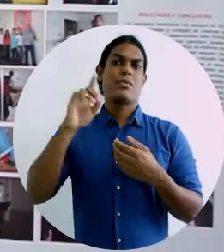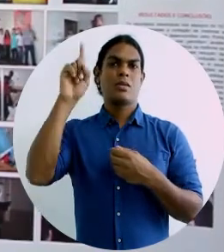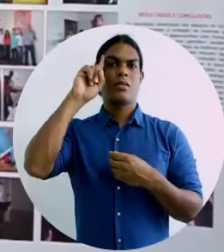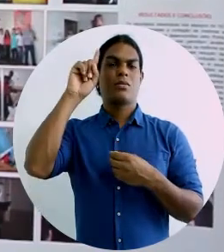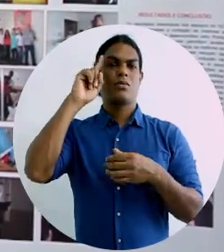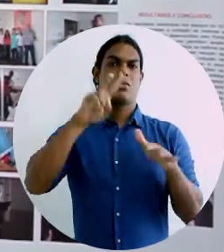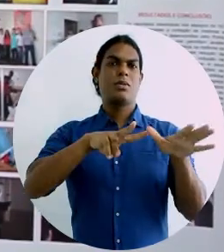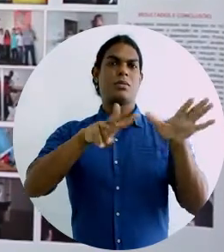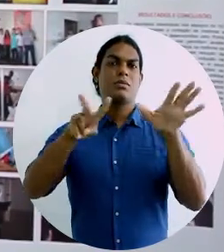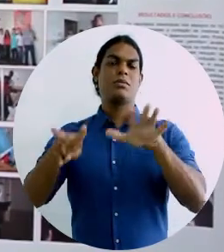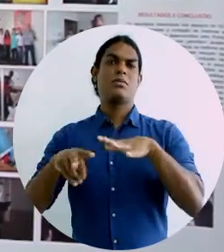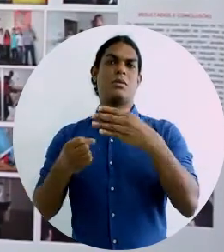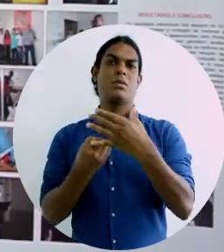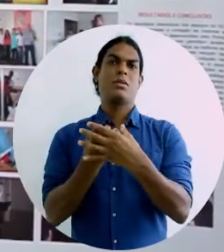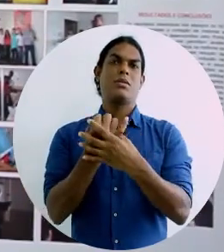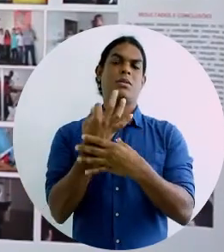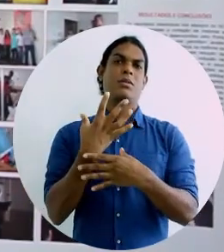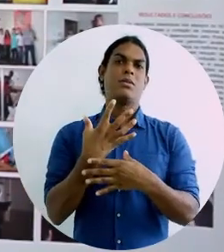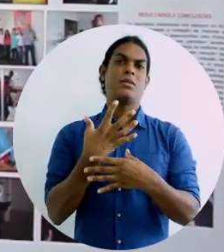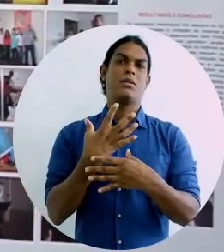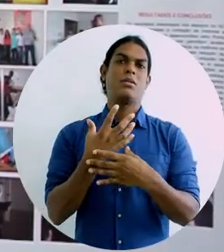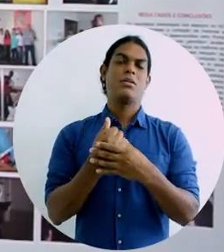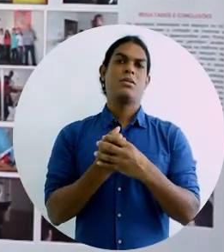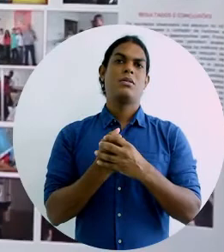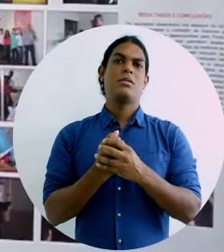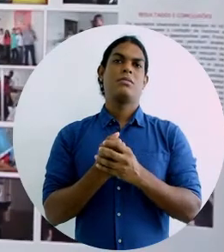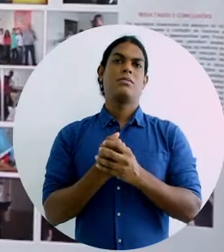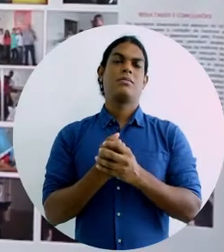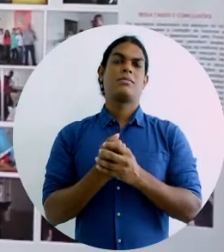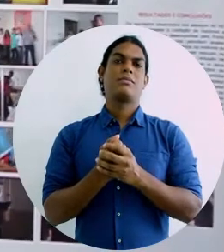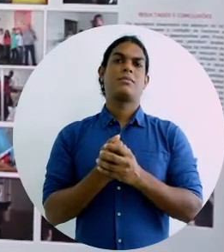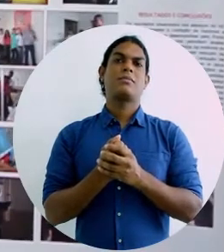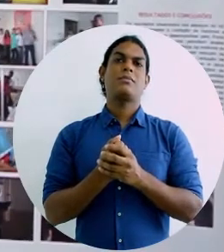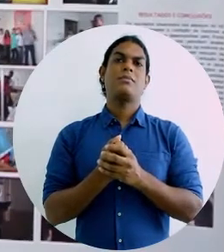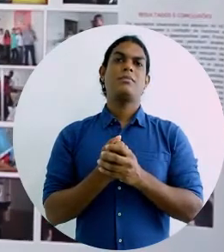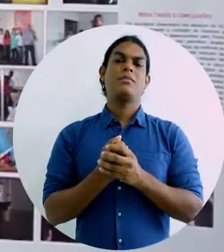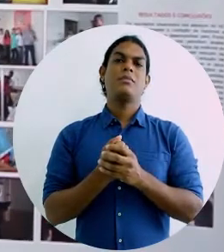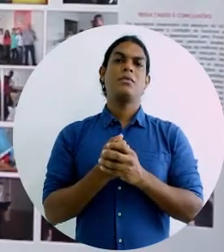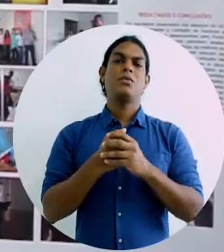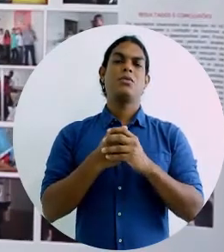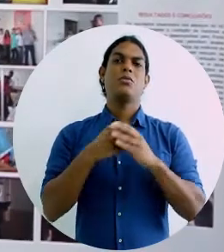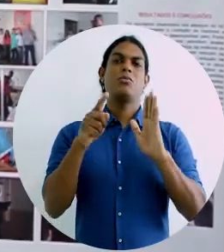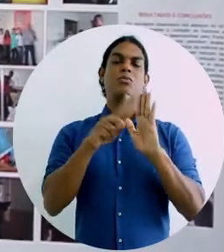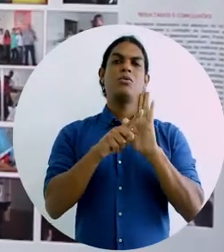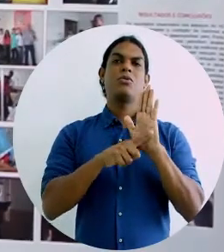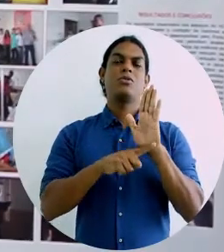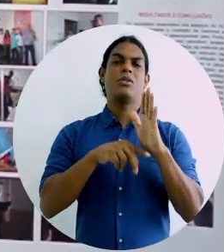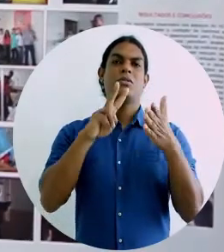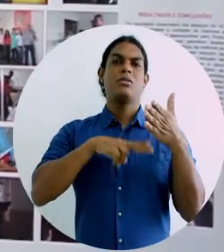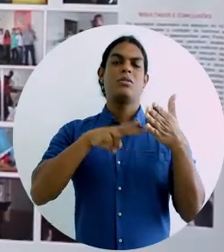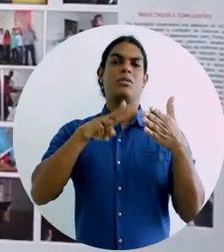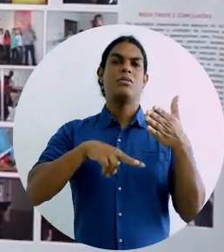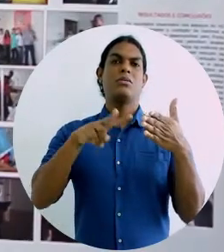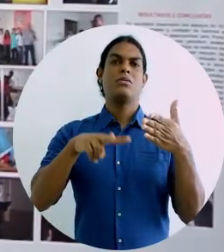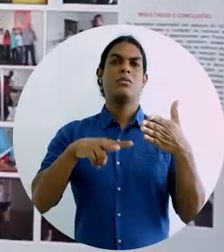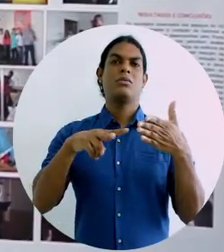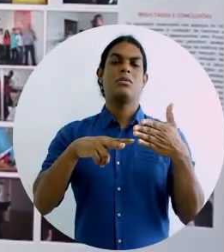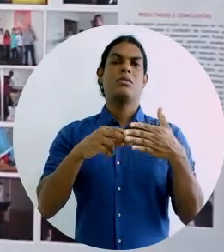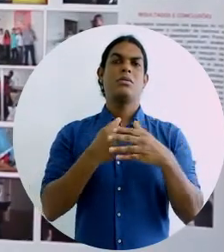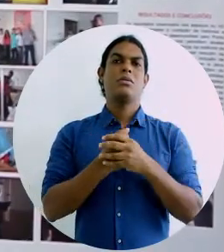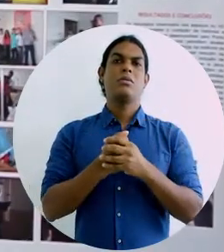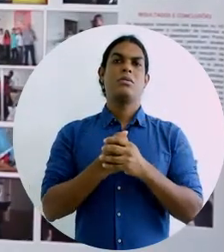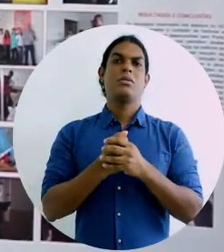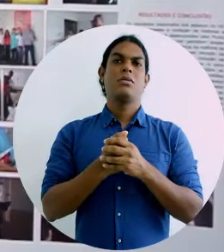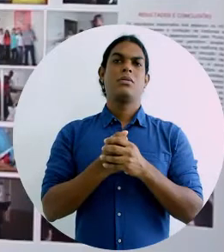semana criar uma mala de leitura. Esse projeto, isso acontece até hoje. E íamos toda semana